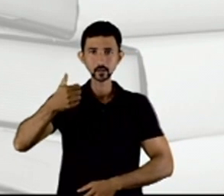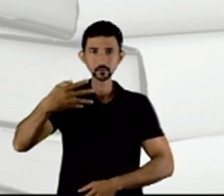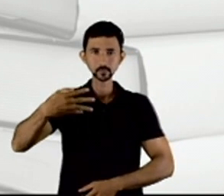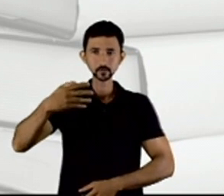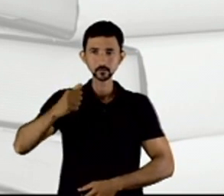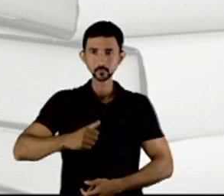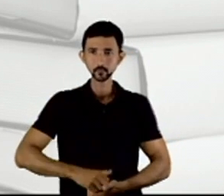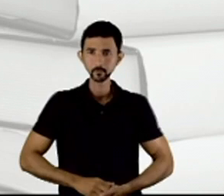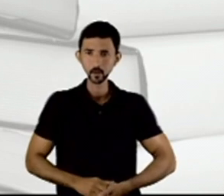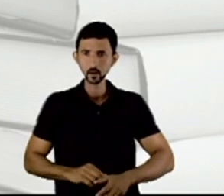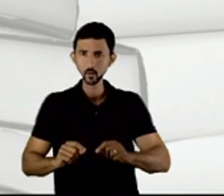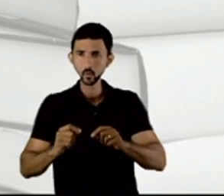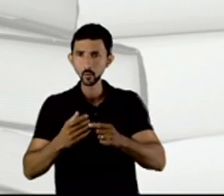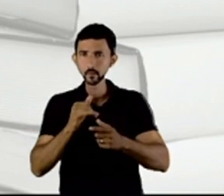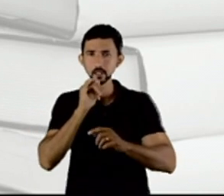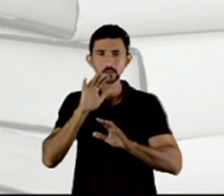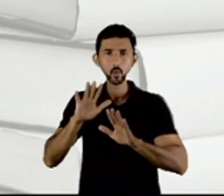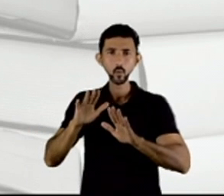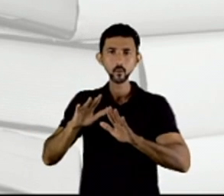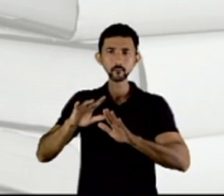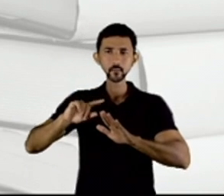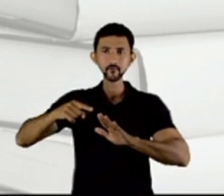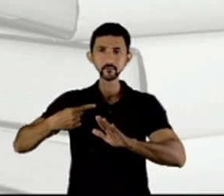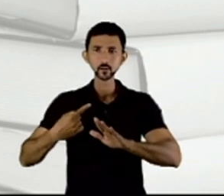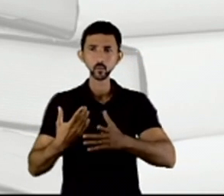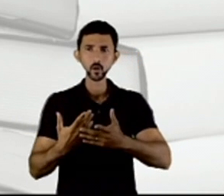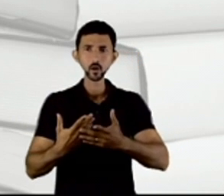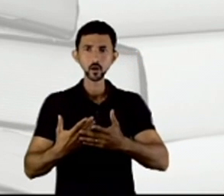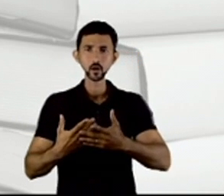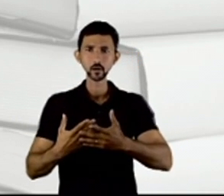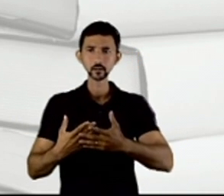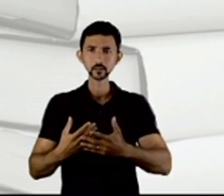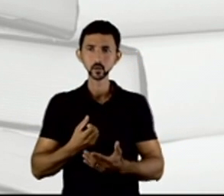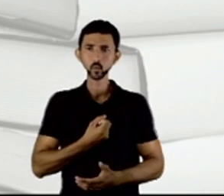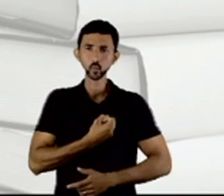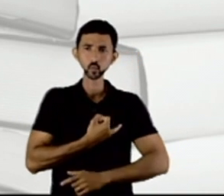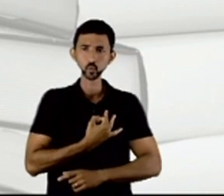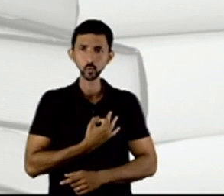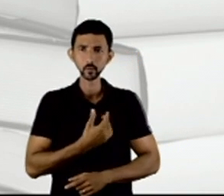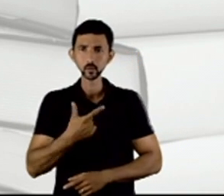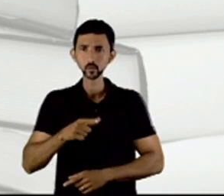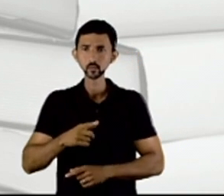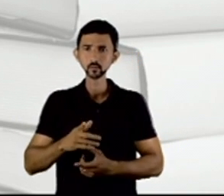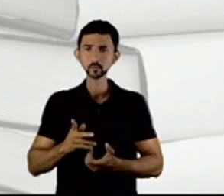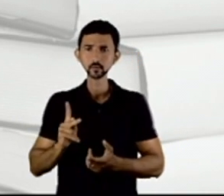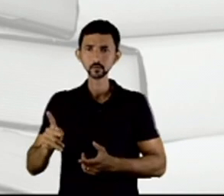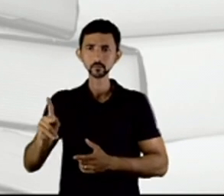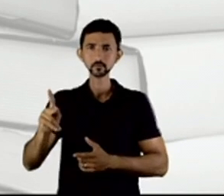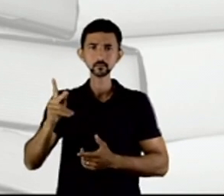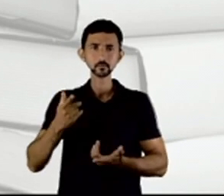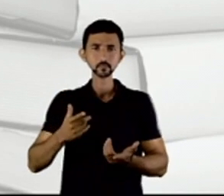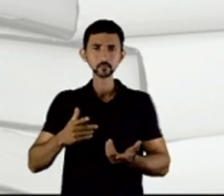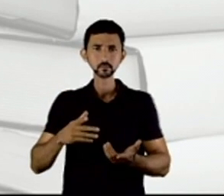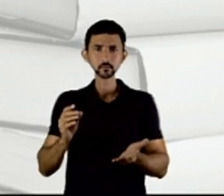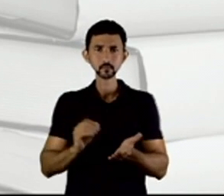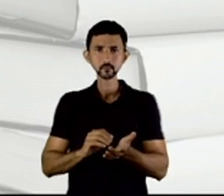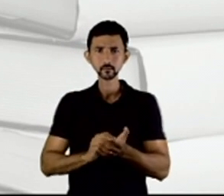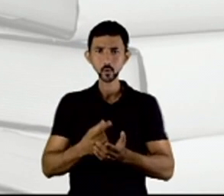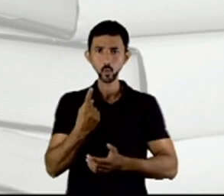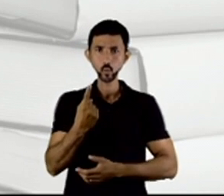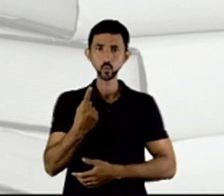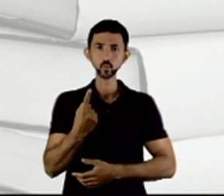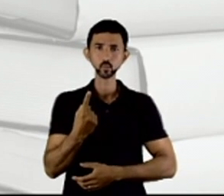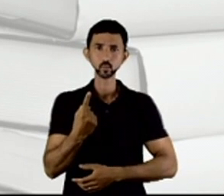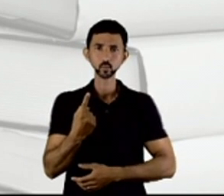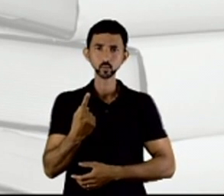12,1454545. Opa! Depois da vírgula, tem um número que não se repete indefinidamente, que é o 1,